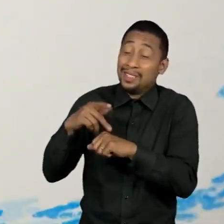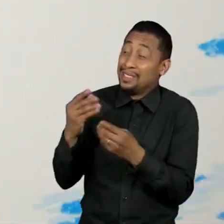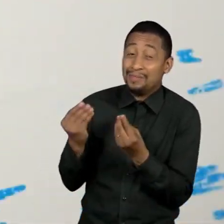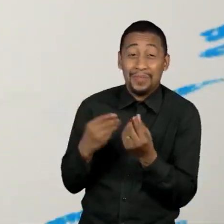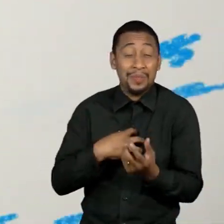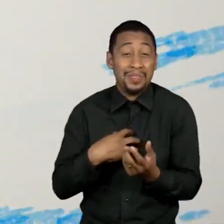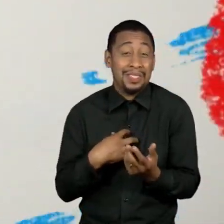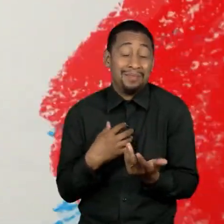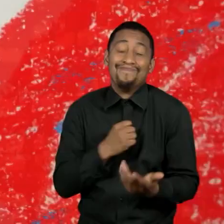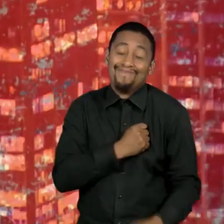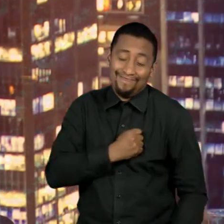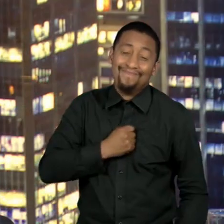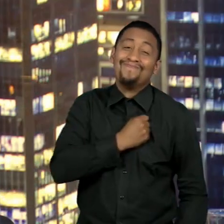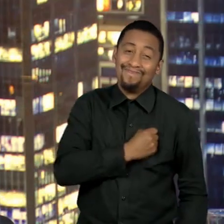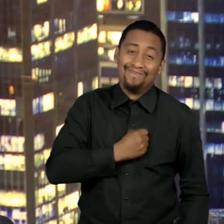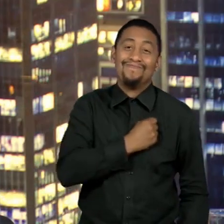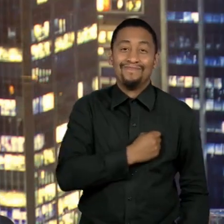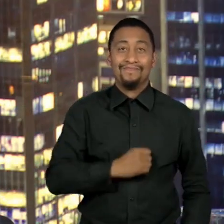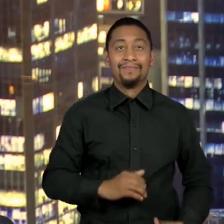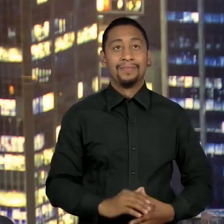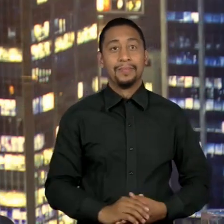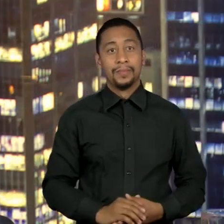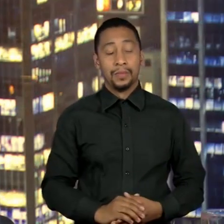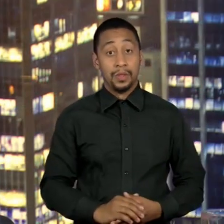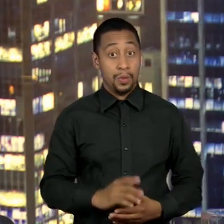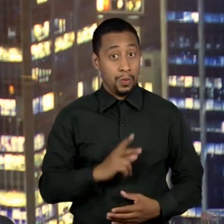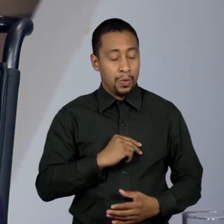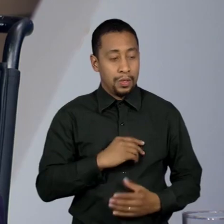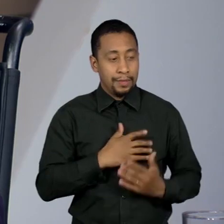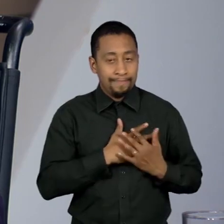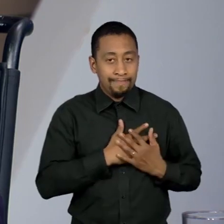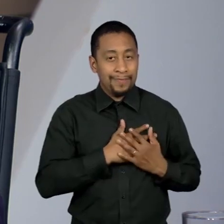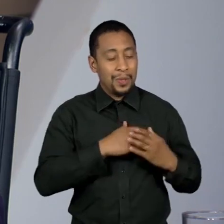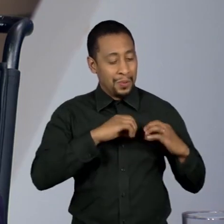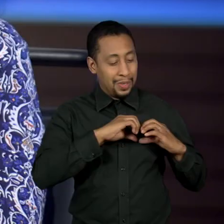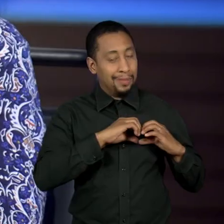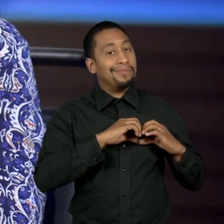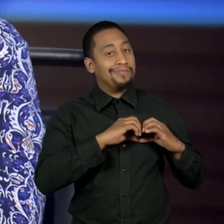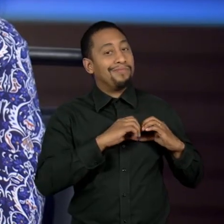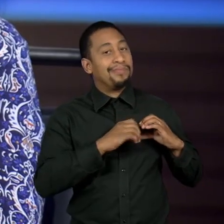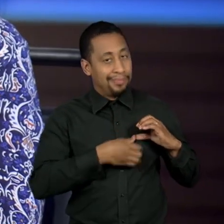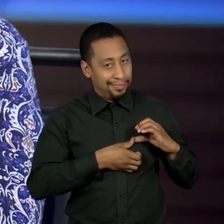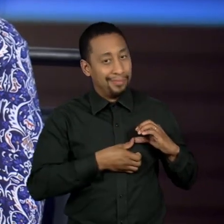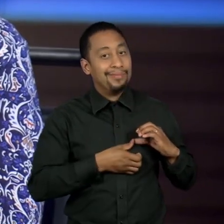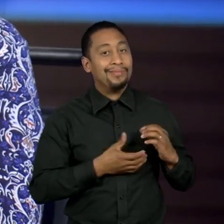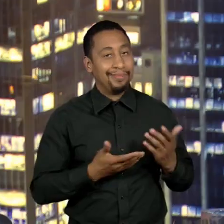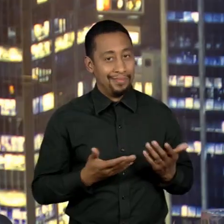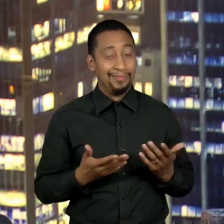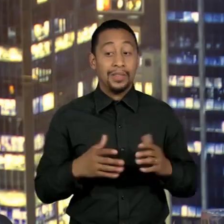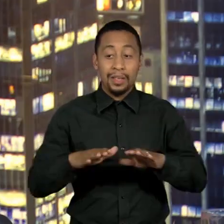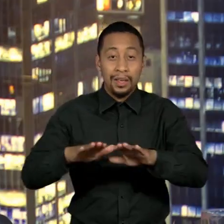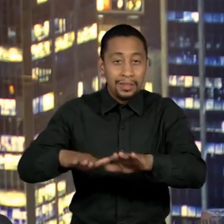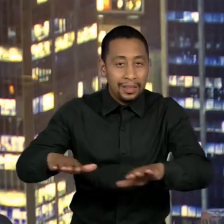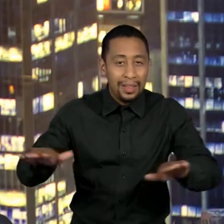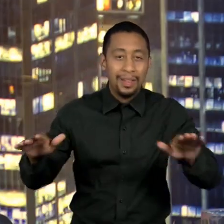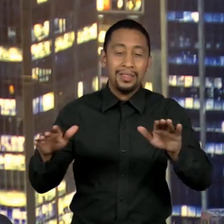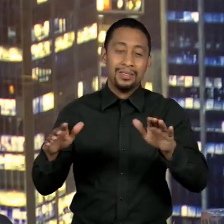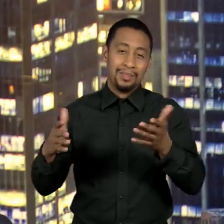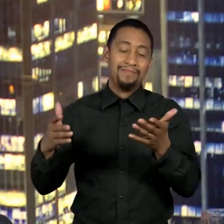Lo fuimos a una balsa y ahí lo fue bien, pero cuando los agarró migración sabimos que no estaban dejando